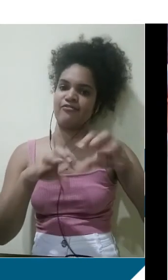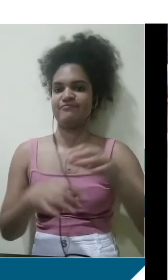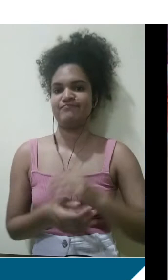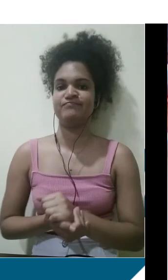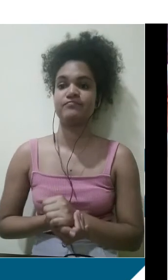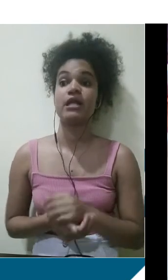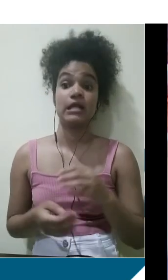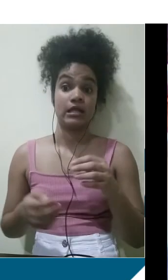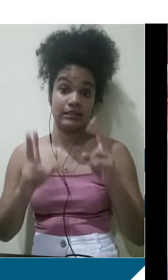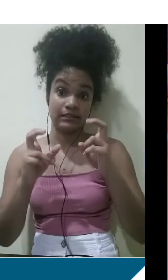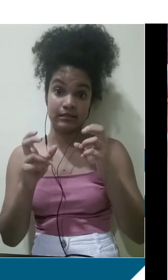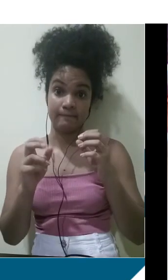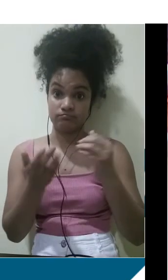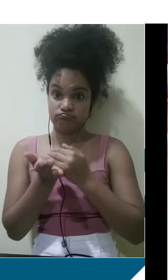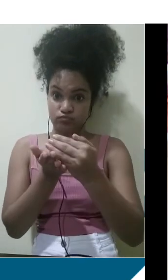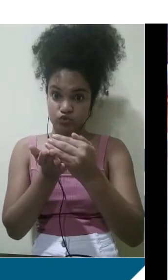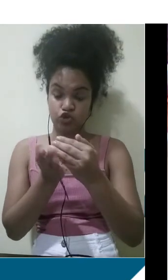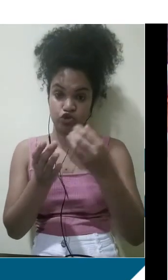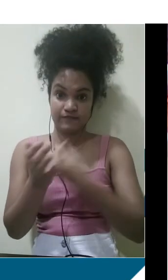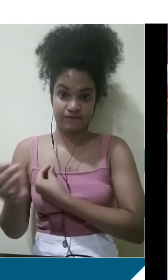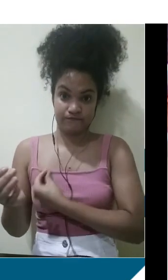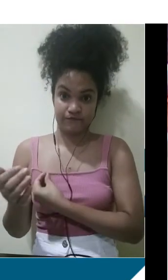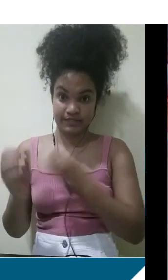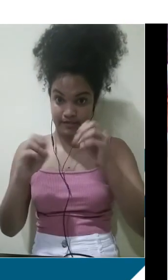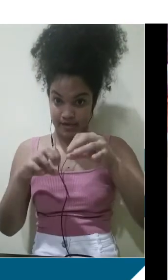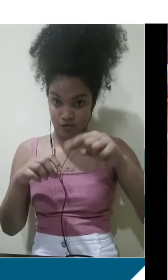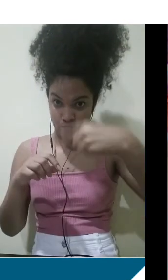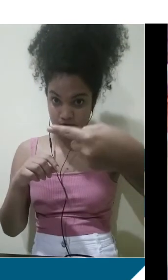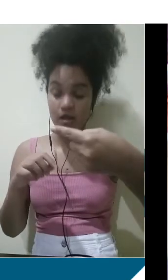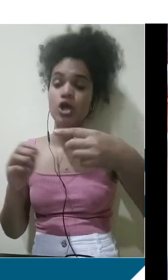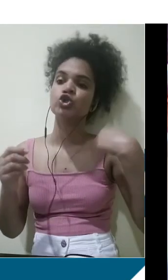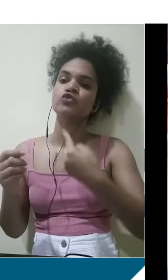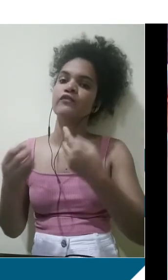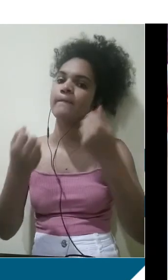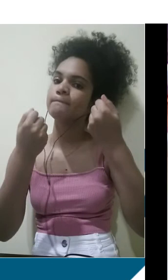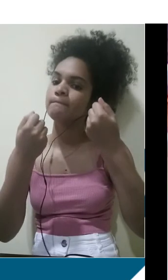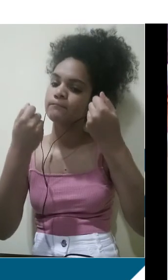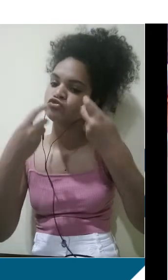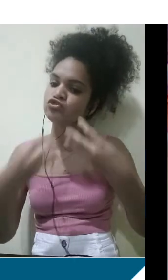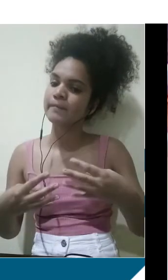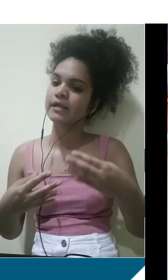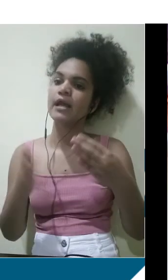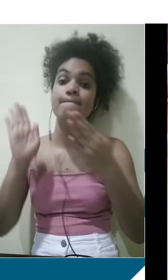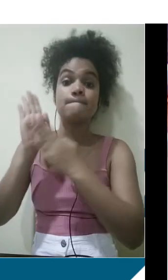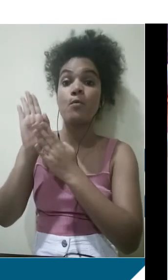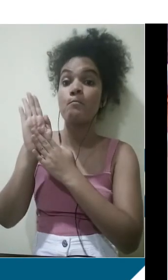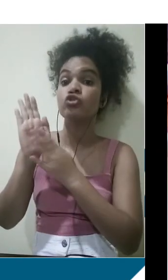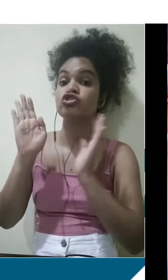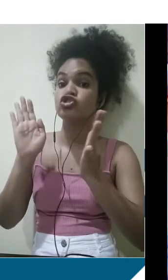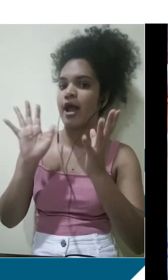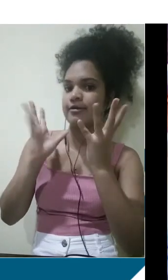Na próxima aula sobre a origem da vida, nós vamos apresentar aqui as principais propostas aceitas hoje pela